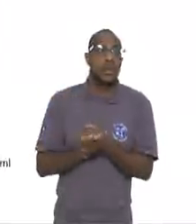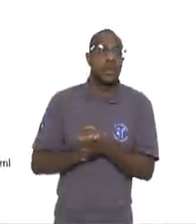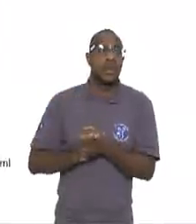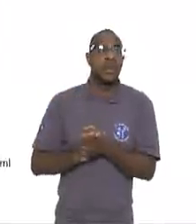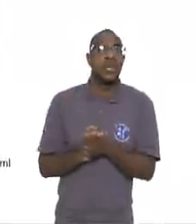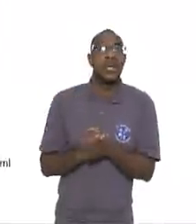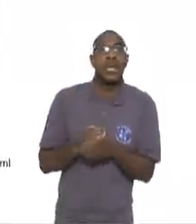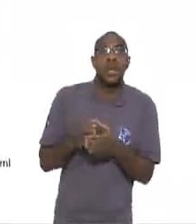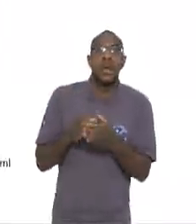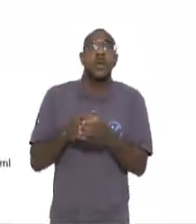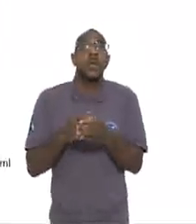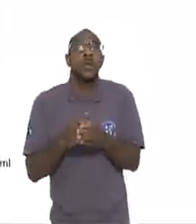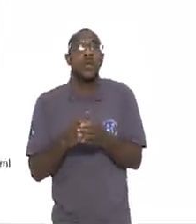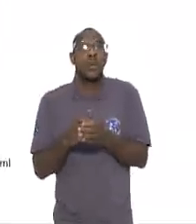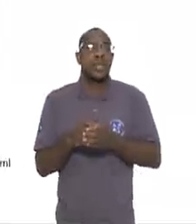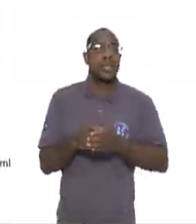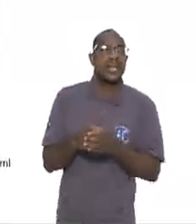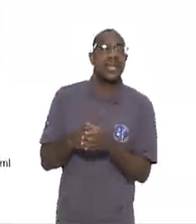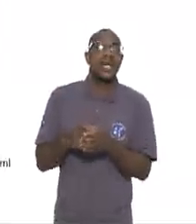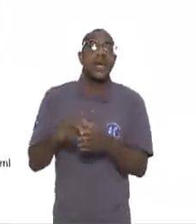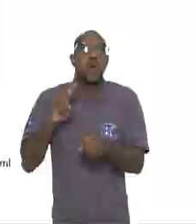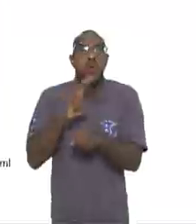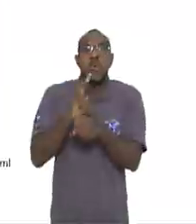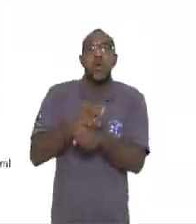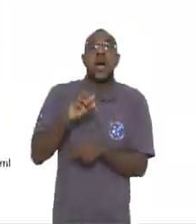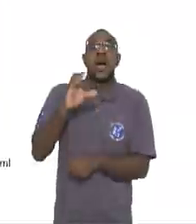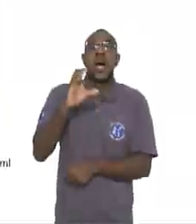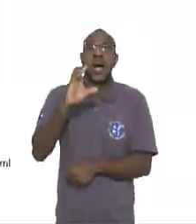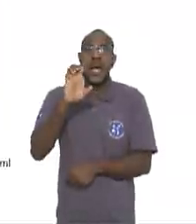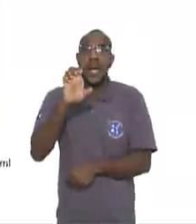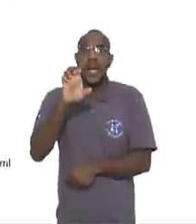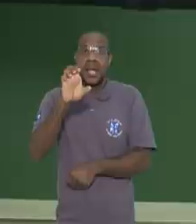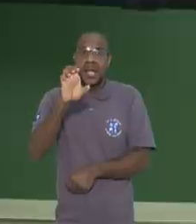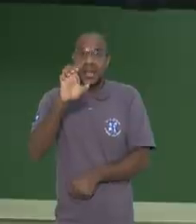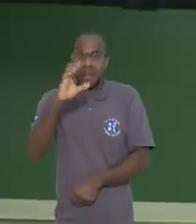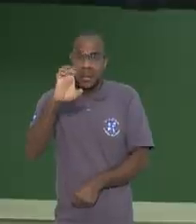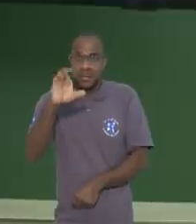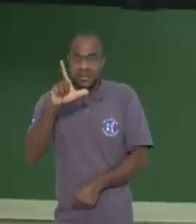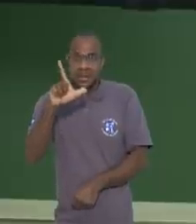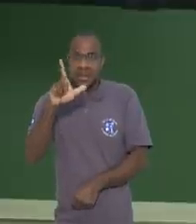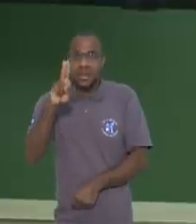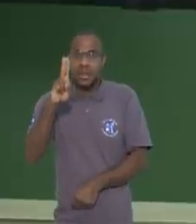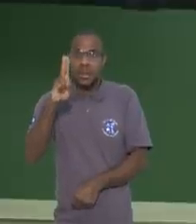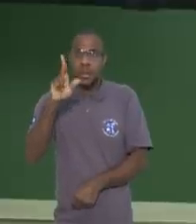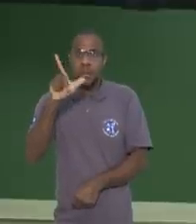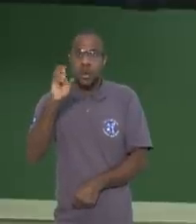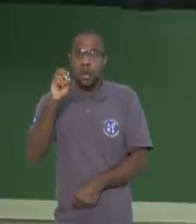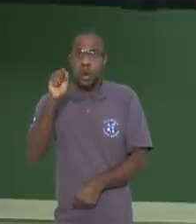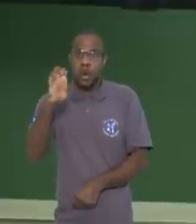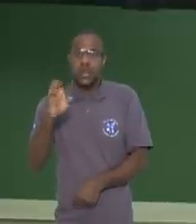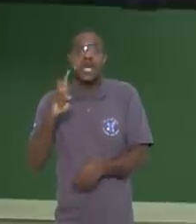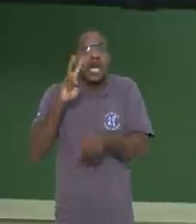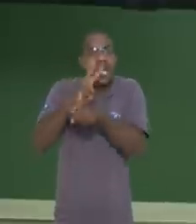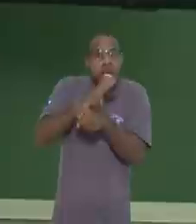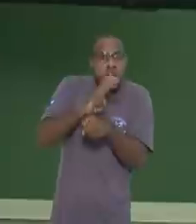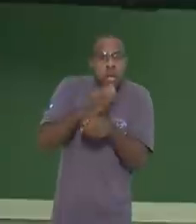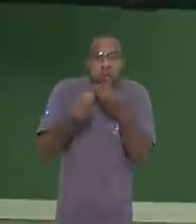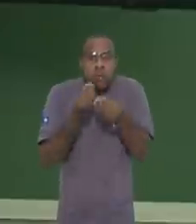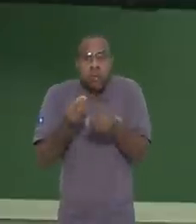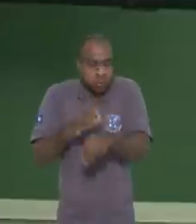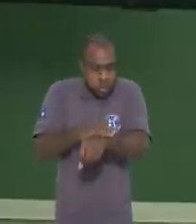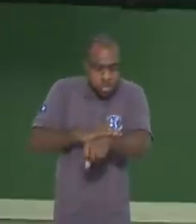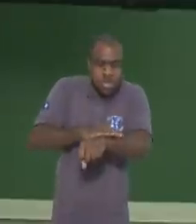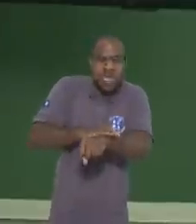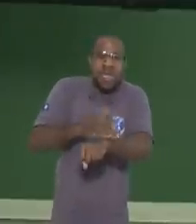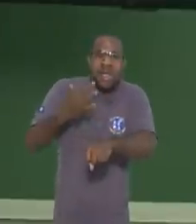Nanocelulose vegetal é usada no tratamento de queimaduras. Isso aqui é feito pela Universidade Federal do Paraná, pesquisa aqui um dos pesquisadores.